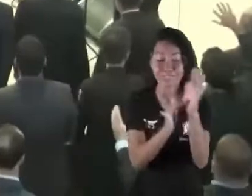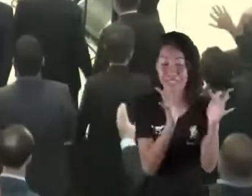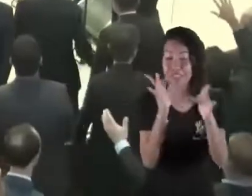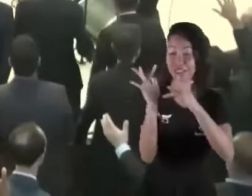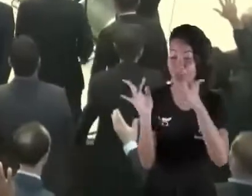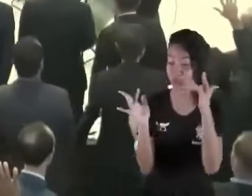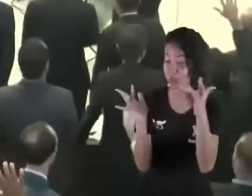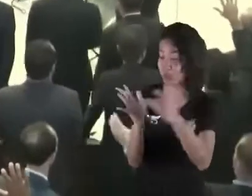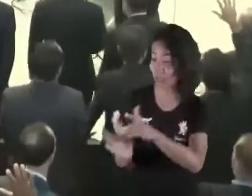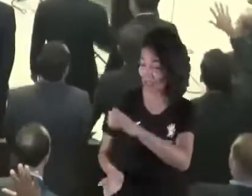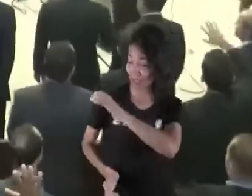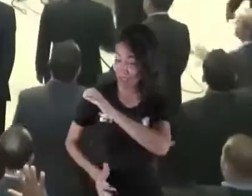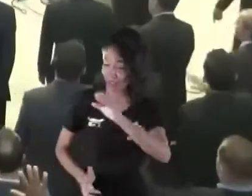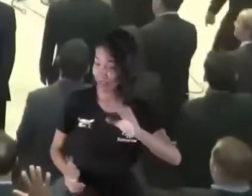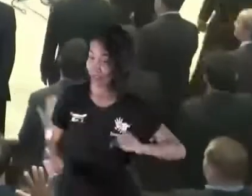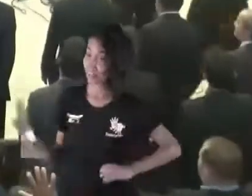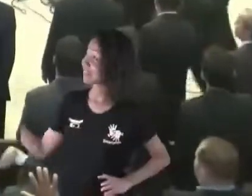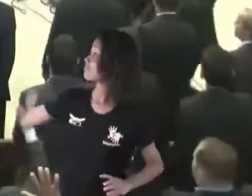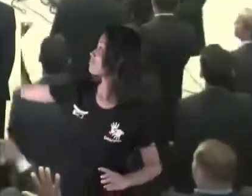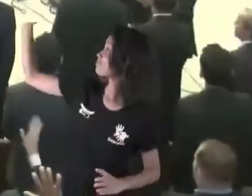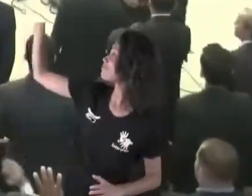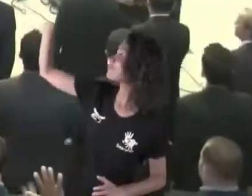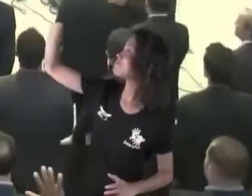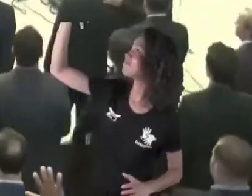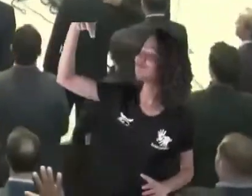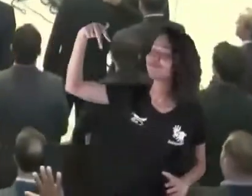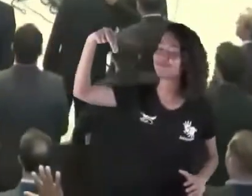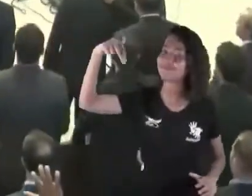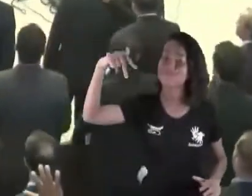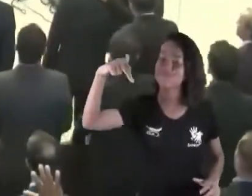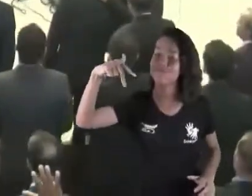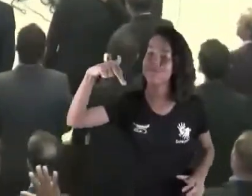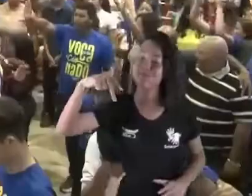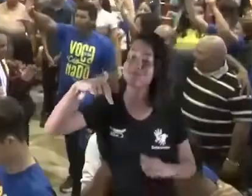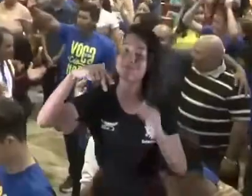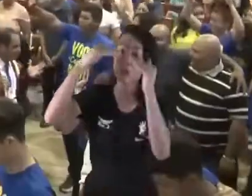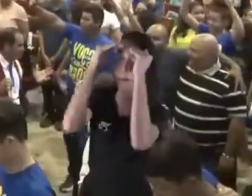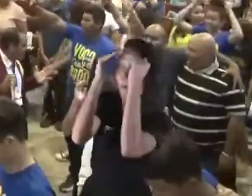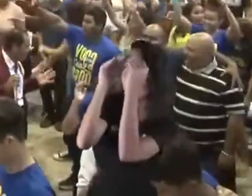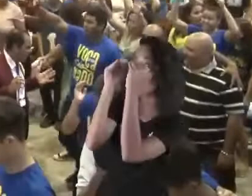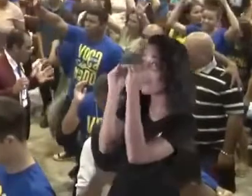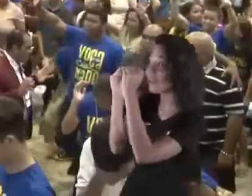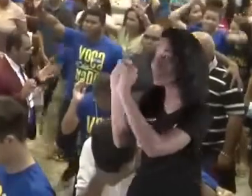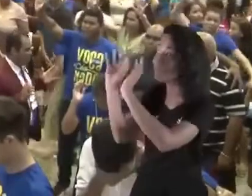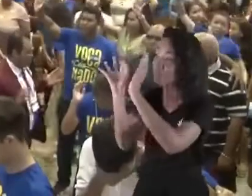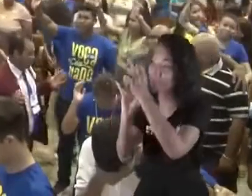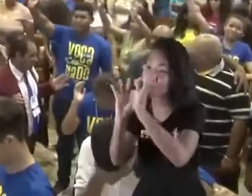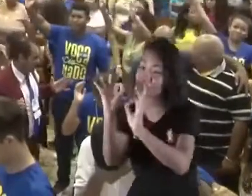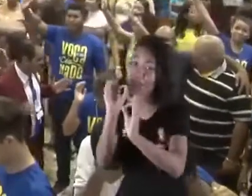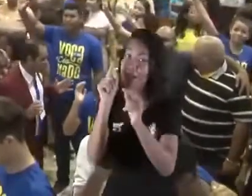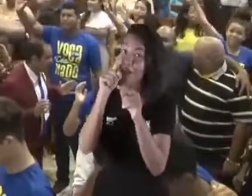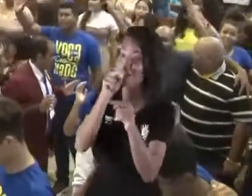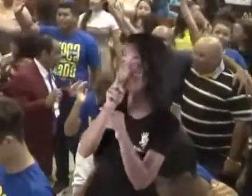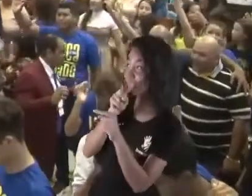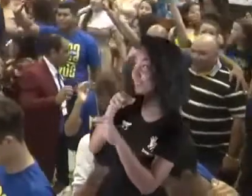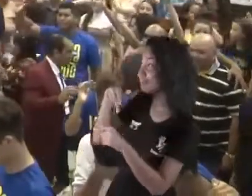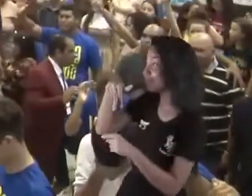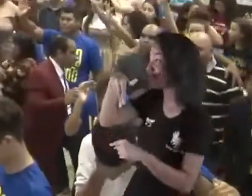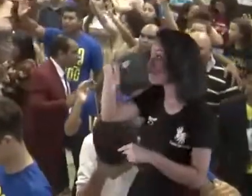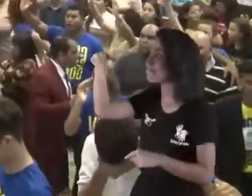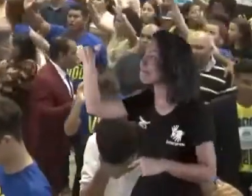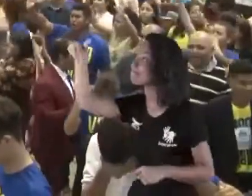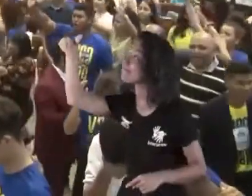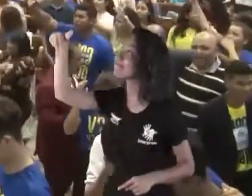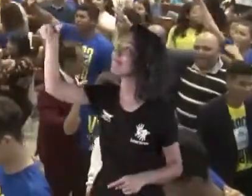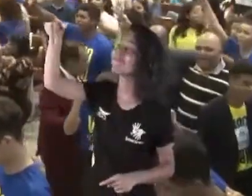Jesus Cristo está voltando, se prepare para que tu veja.